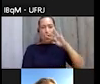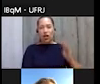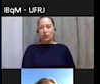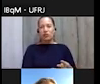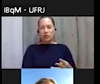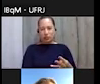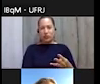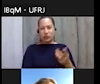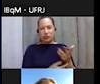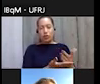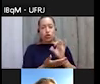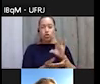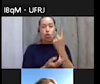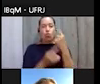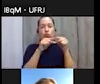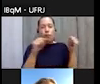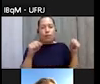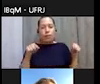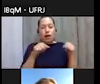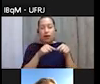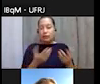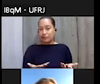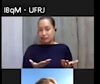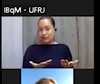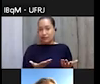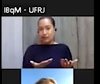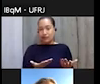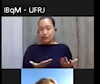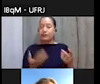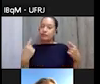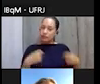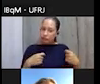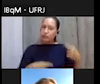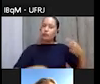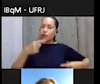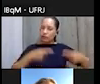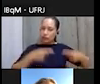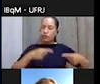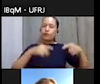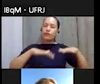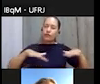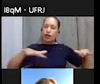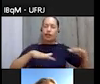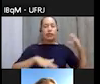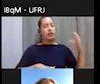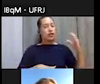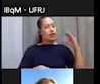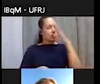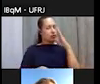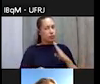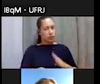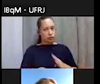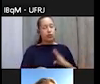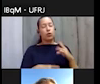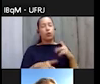hectares. E há situações que precisam ser discutidas no âmbito da ciência brasileira, que é o fato, como,